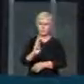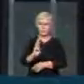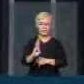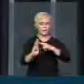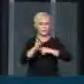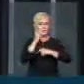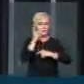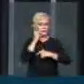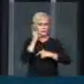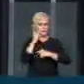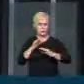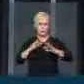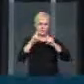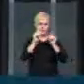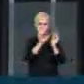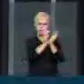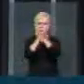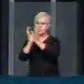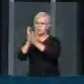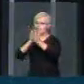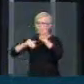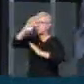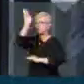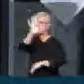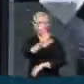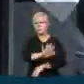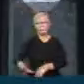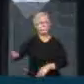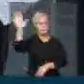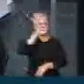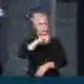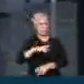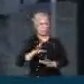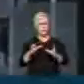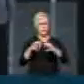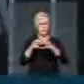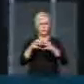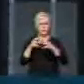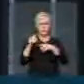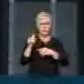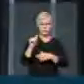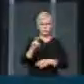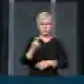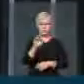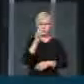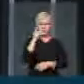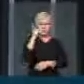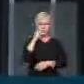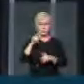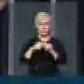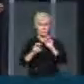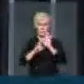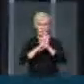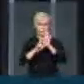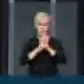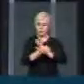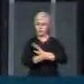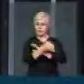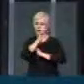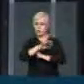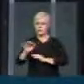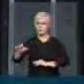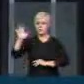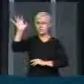deputados de todos os cantos desse país, somos uma bancada de 15 deputados, nós representamos as diversas